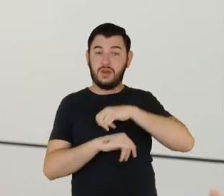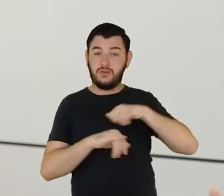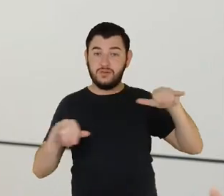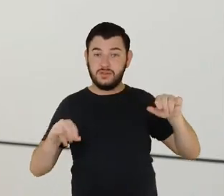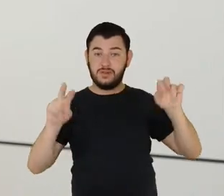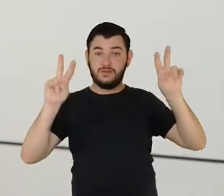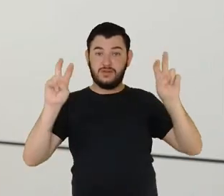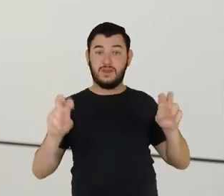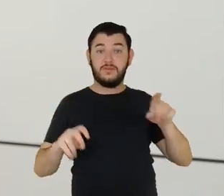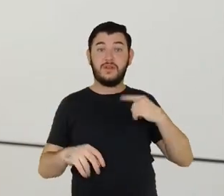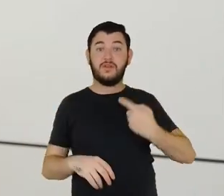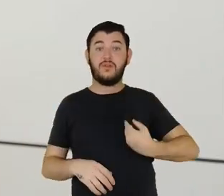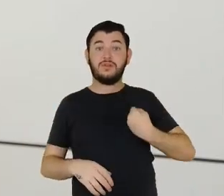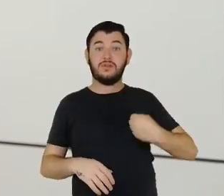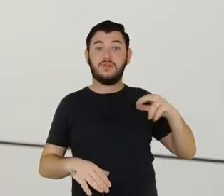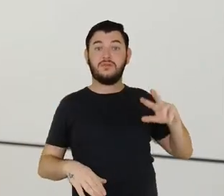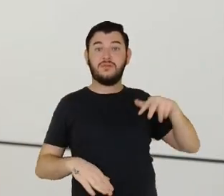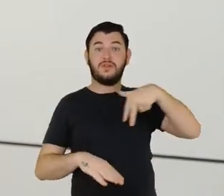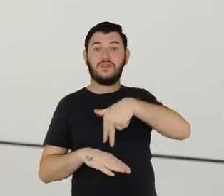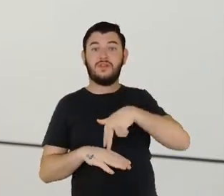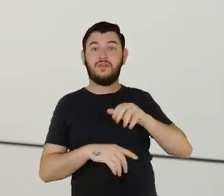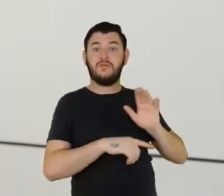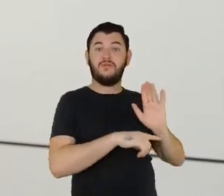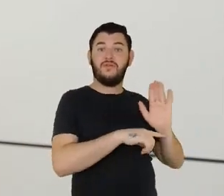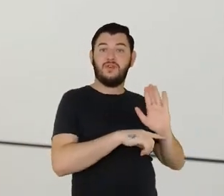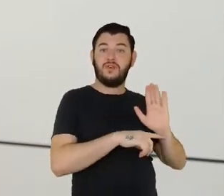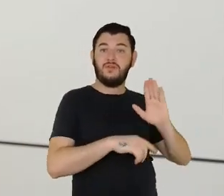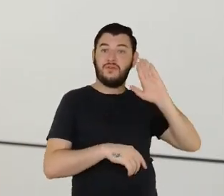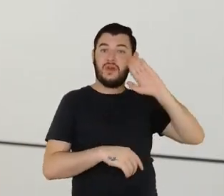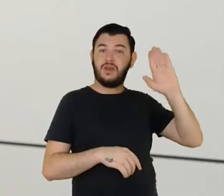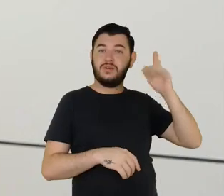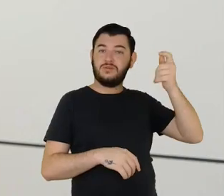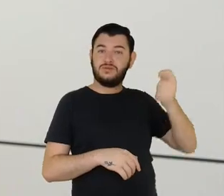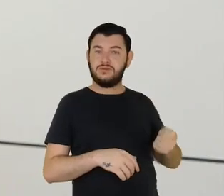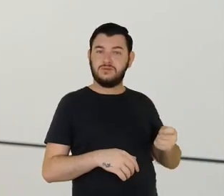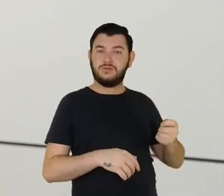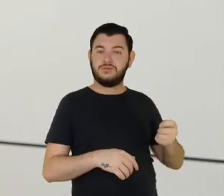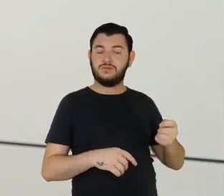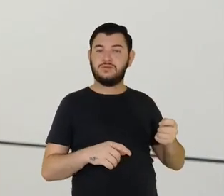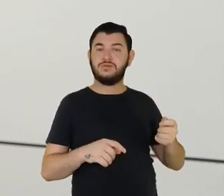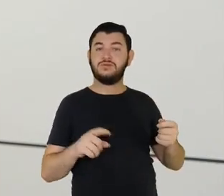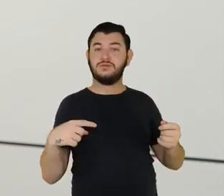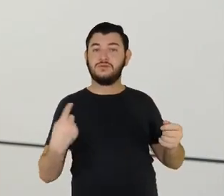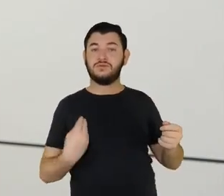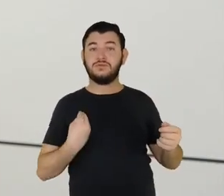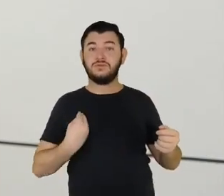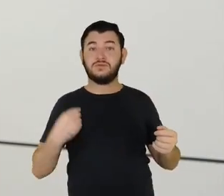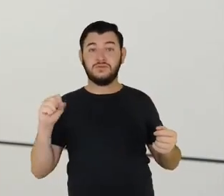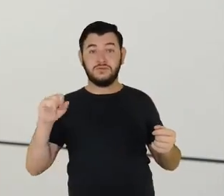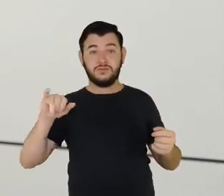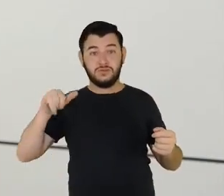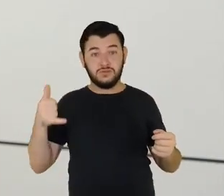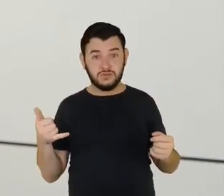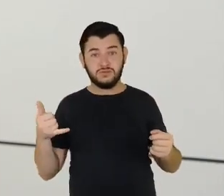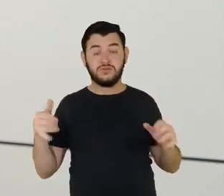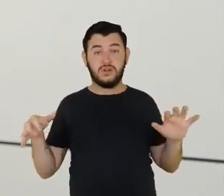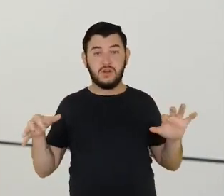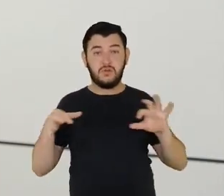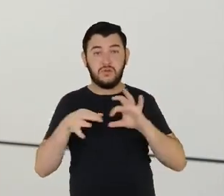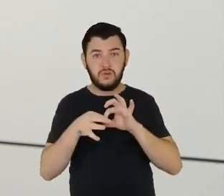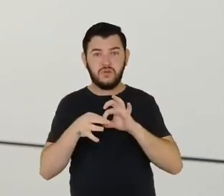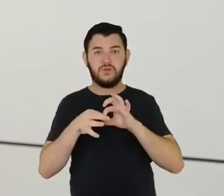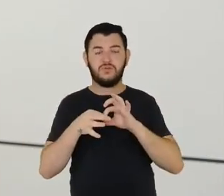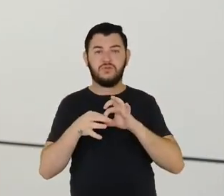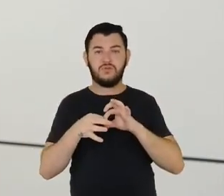ditadura e o que nós vivemos em 8 de janeiro e o que nós poderíamos vir a viver se a democracia, se a gente